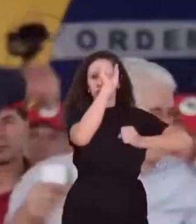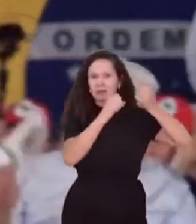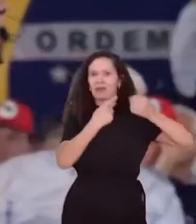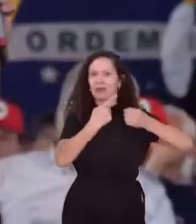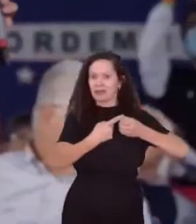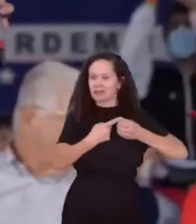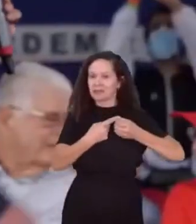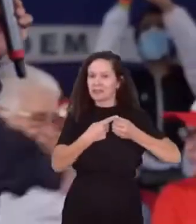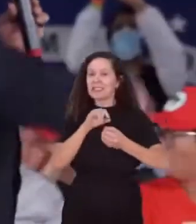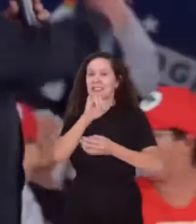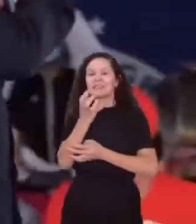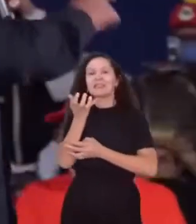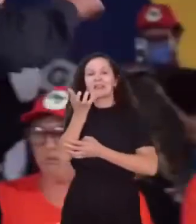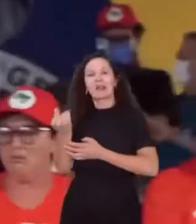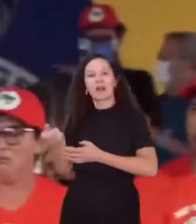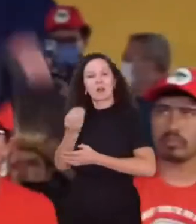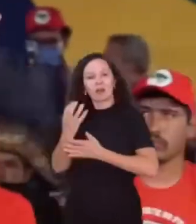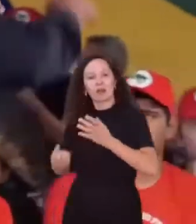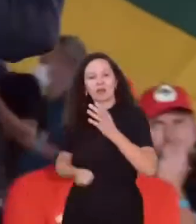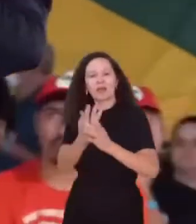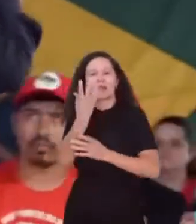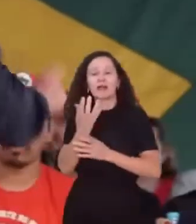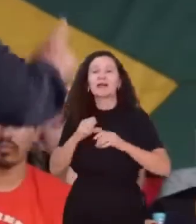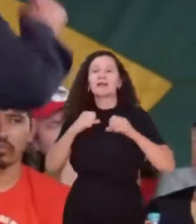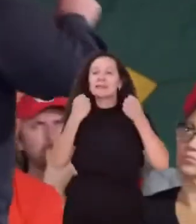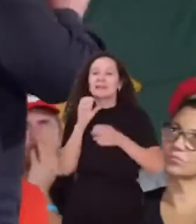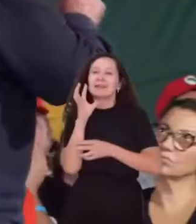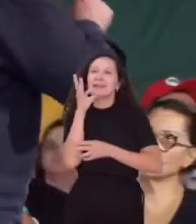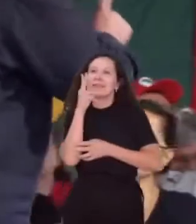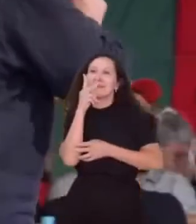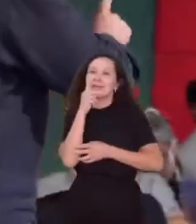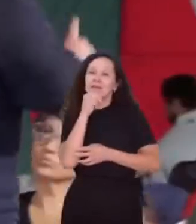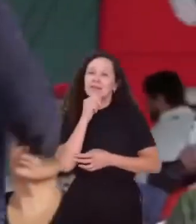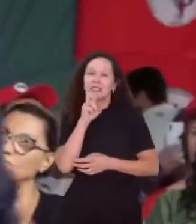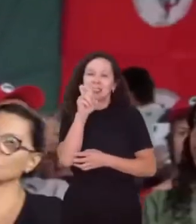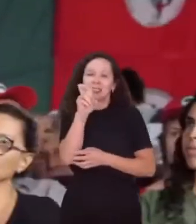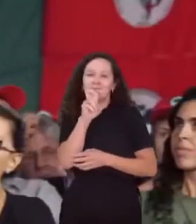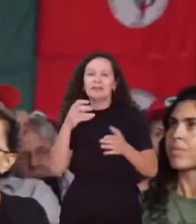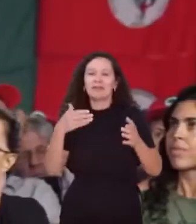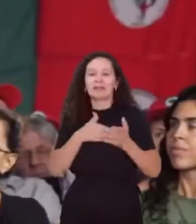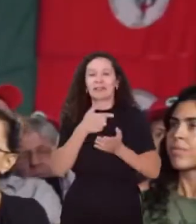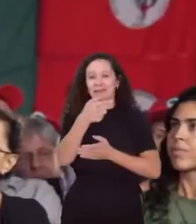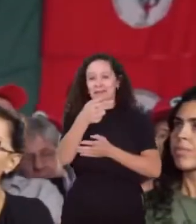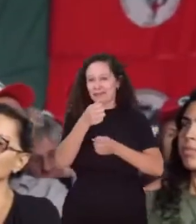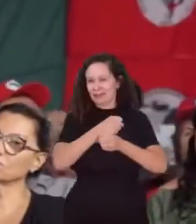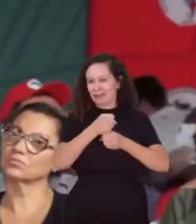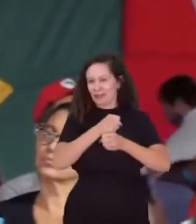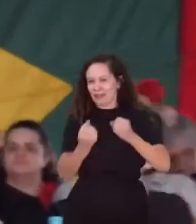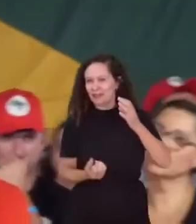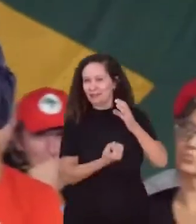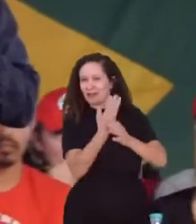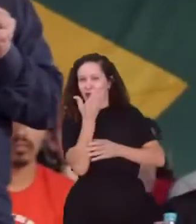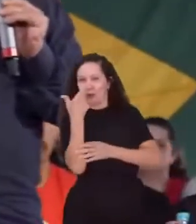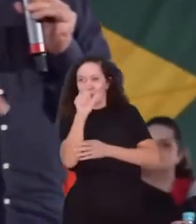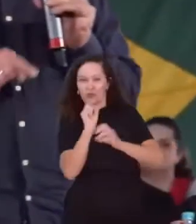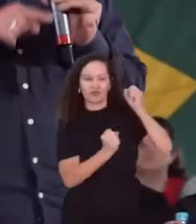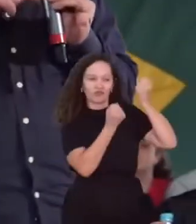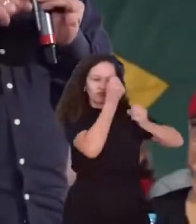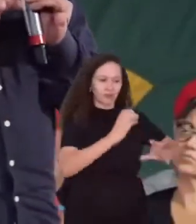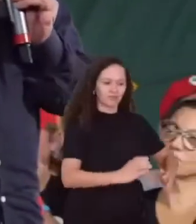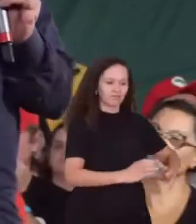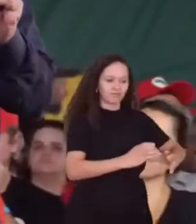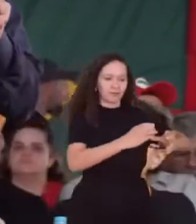nova hoje, Eduardo, vai demorar pelo menos de 5 a 7 anos para fazer uma nova refinaria. Enquanto isso, a gente